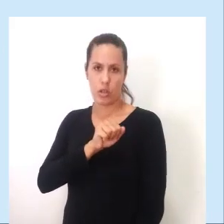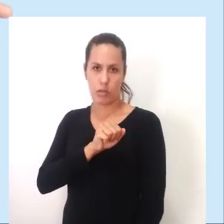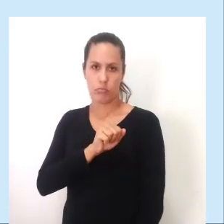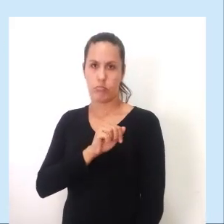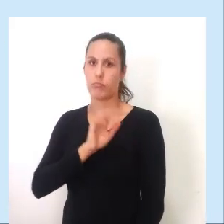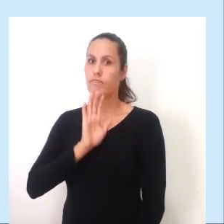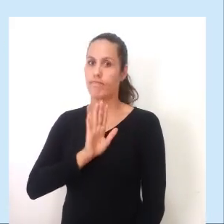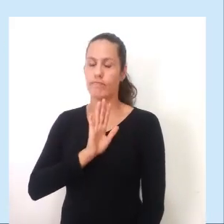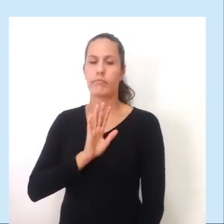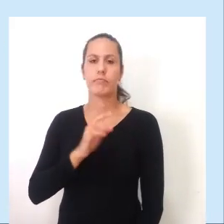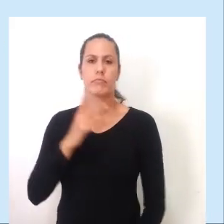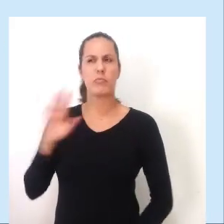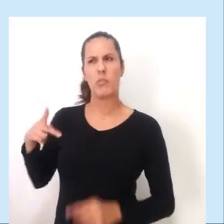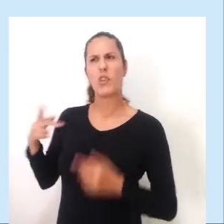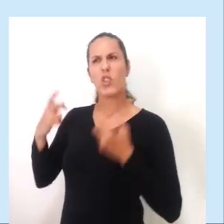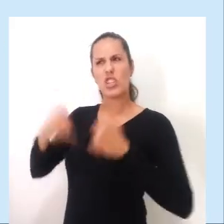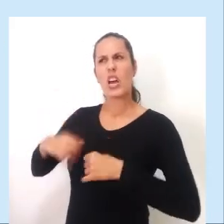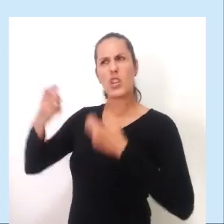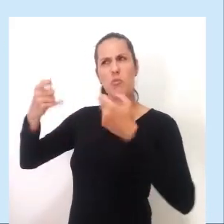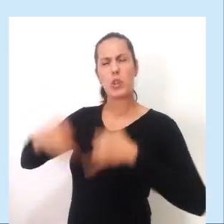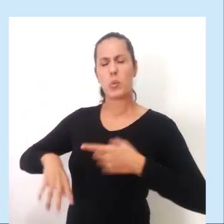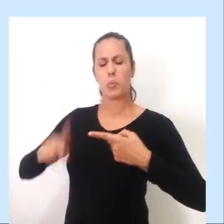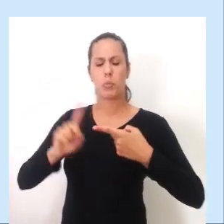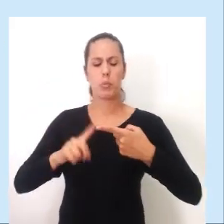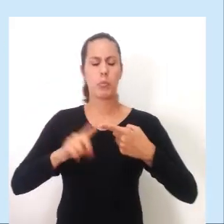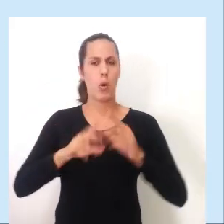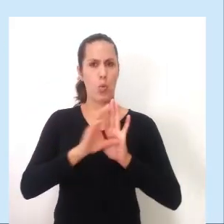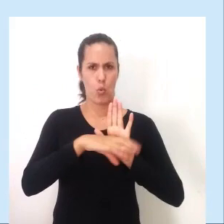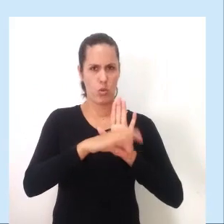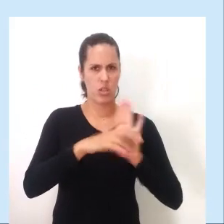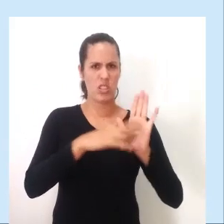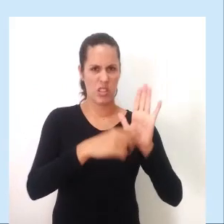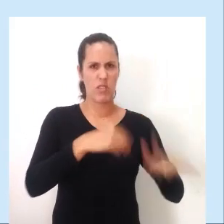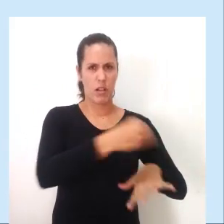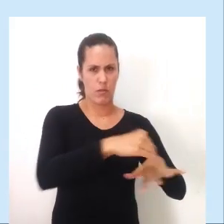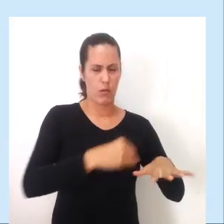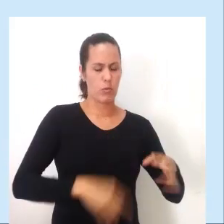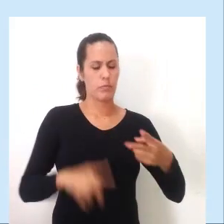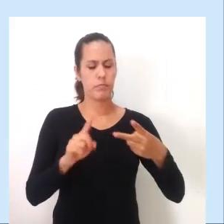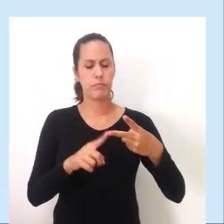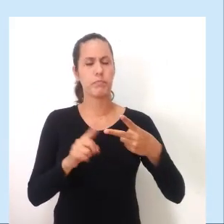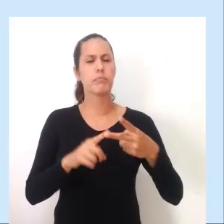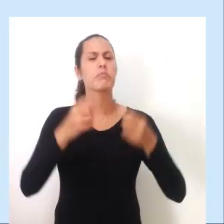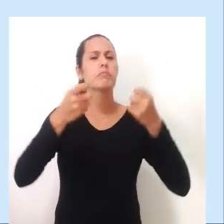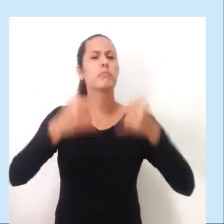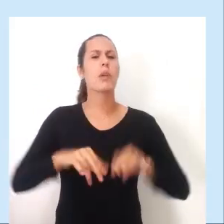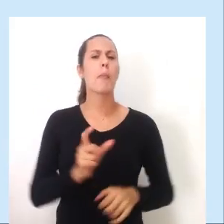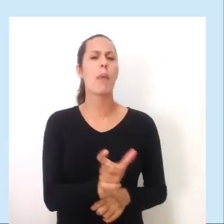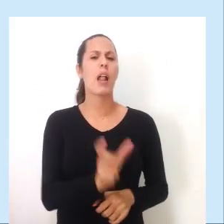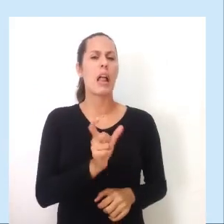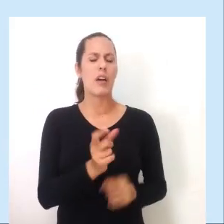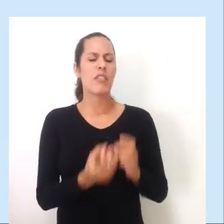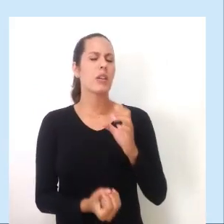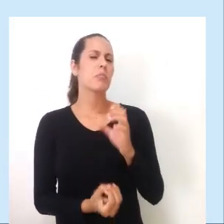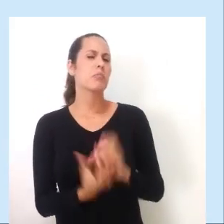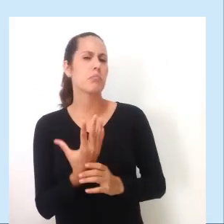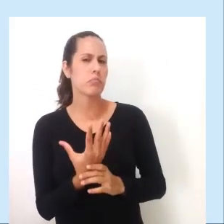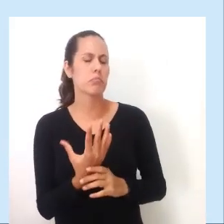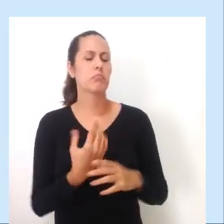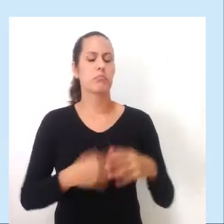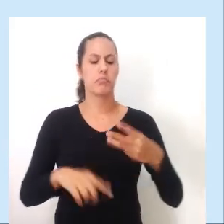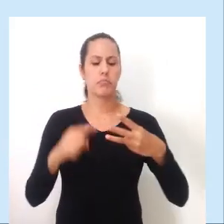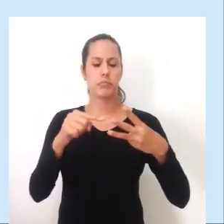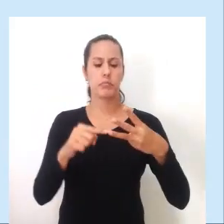já explicou o conceito, a senhora já explicou sobre a origem da palavra